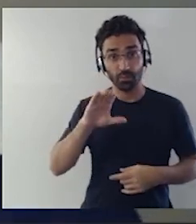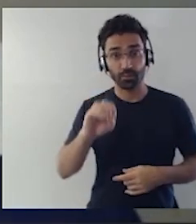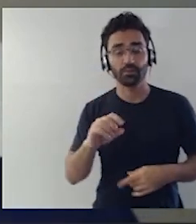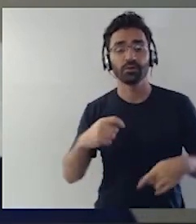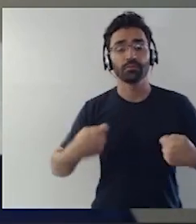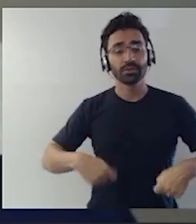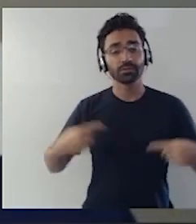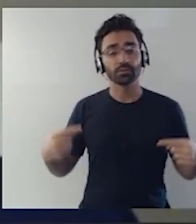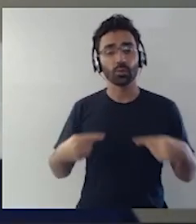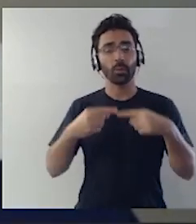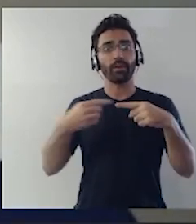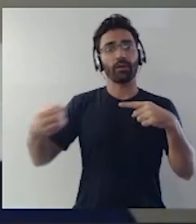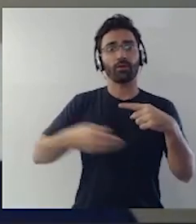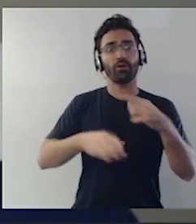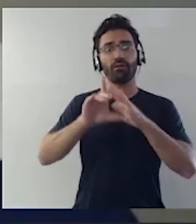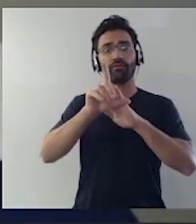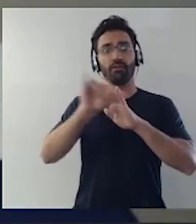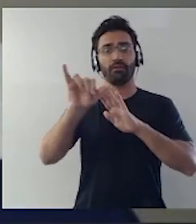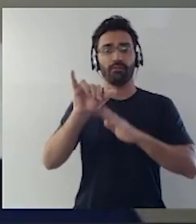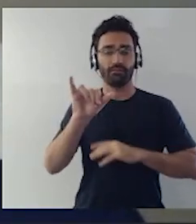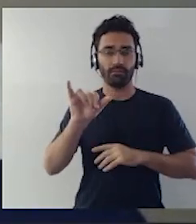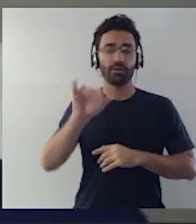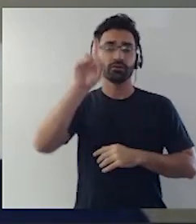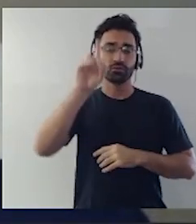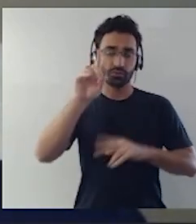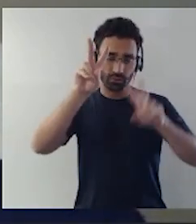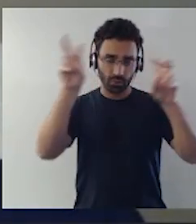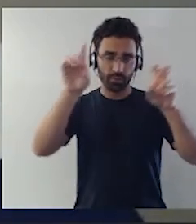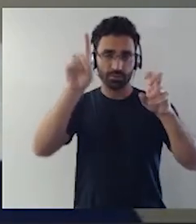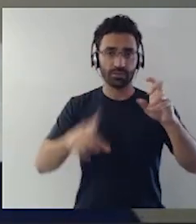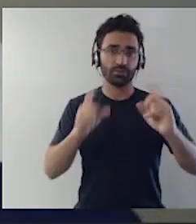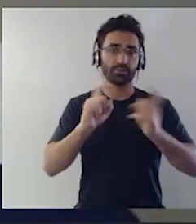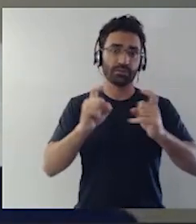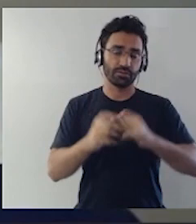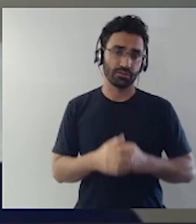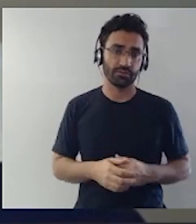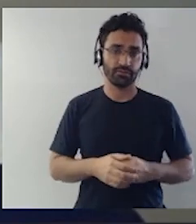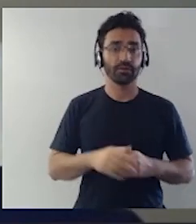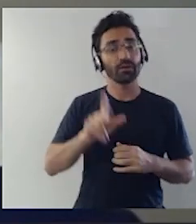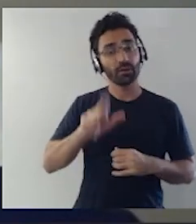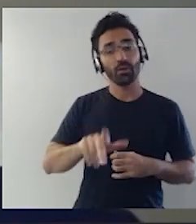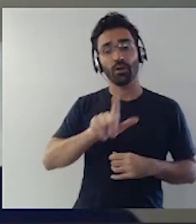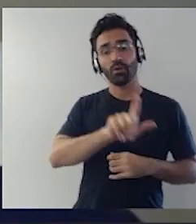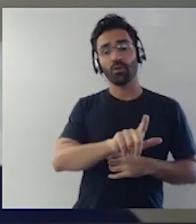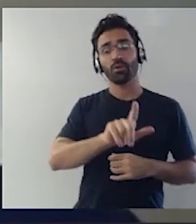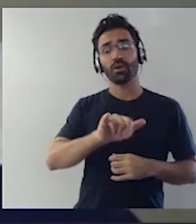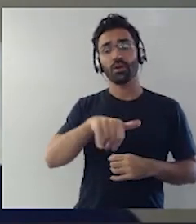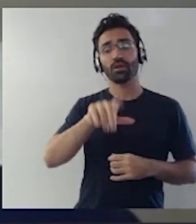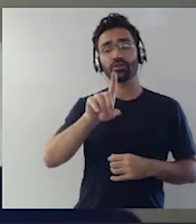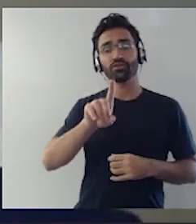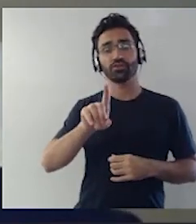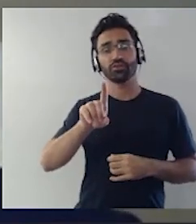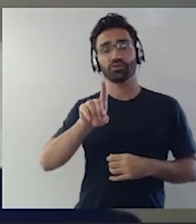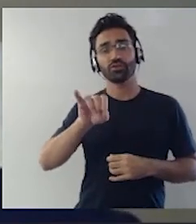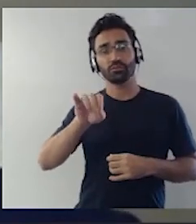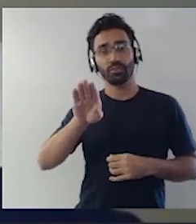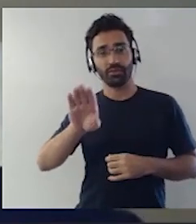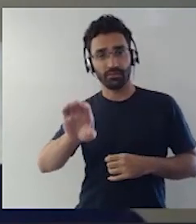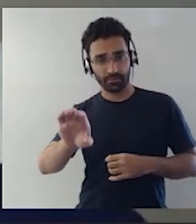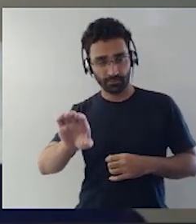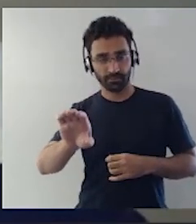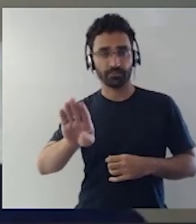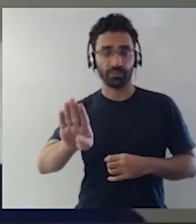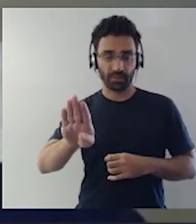luz da nova legislação que trata do direito administrativo, como é o caso da LINDB, que é a Lei de Introdução às Normas do Direito